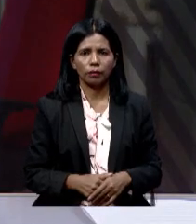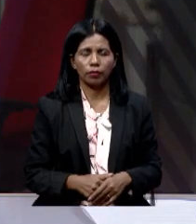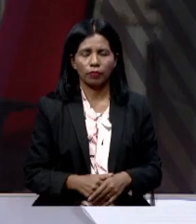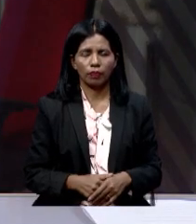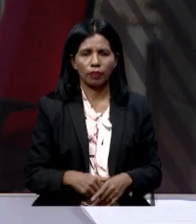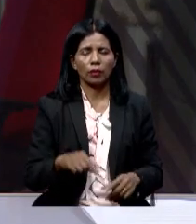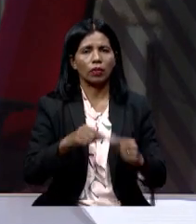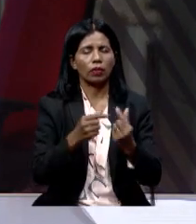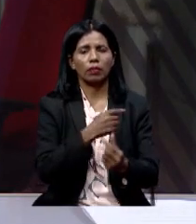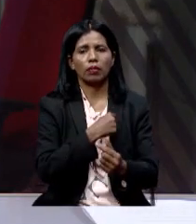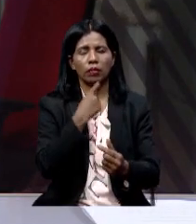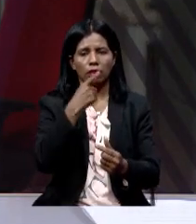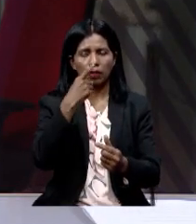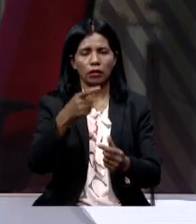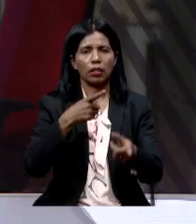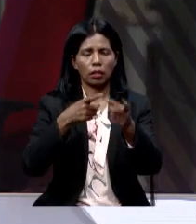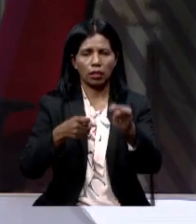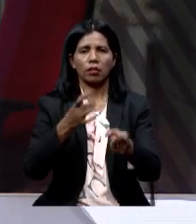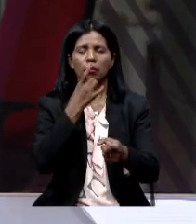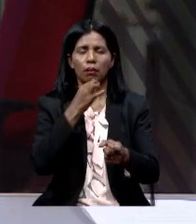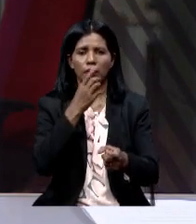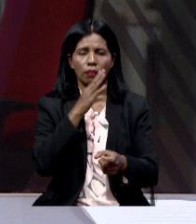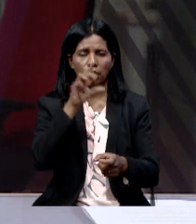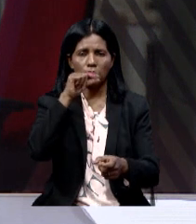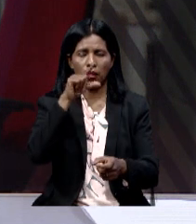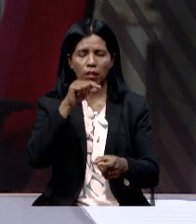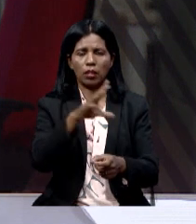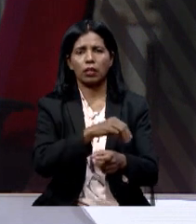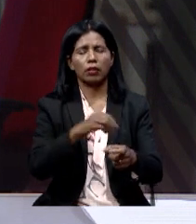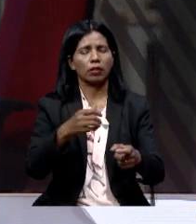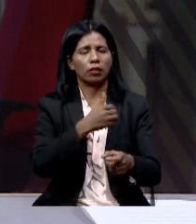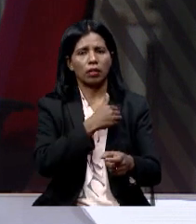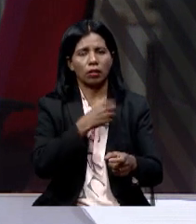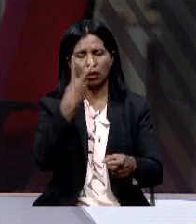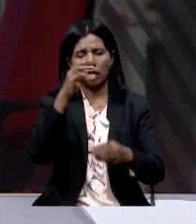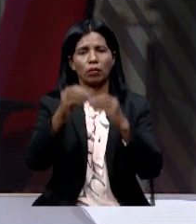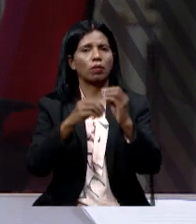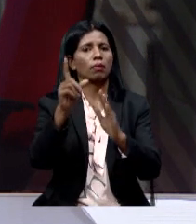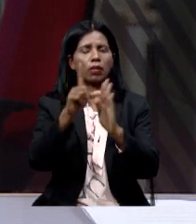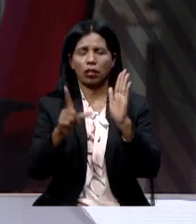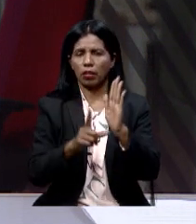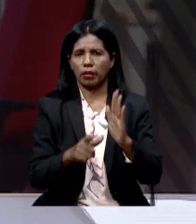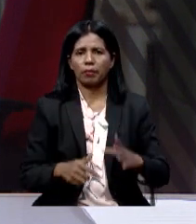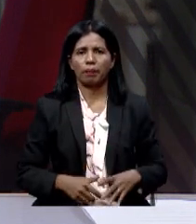Fundação Mahen considera que o atmano sai consumo público também se dá o que entende claro com a baleia.